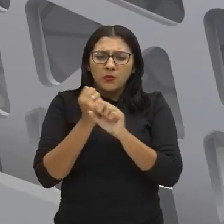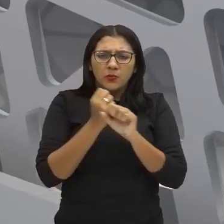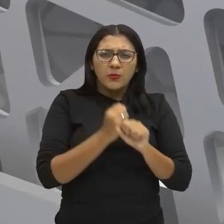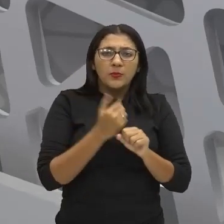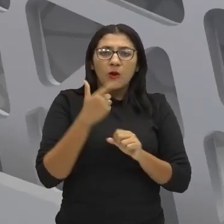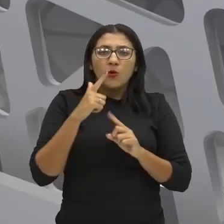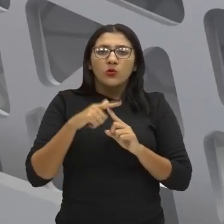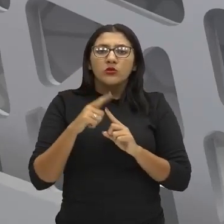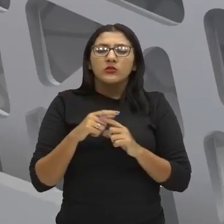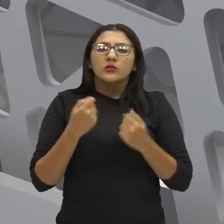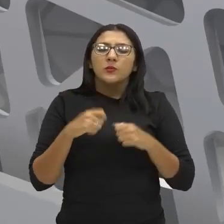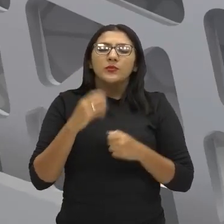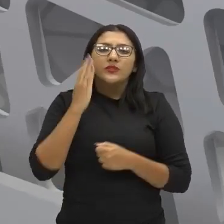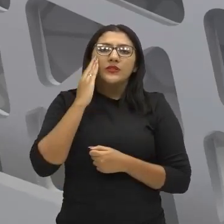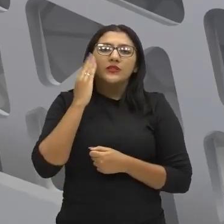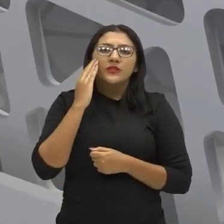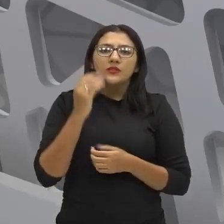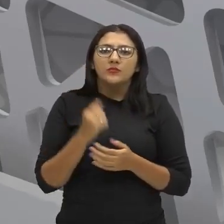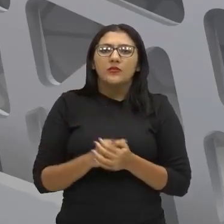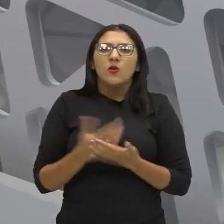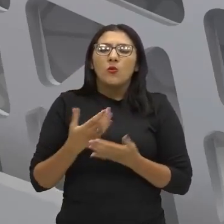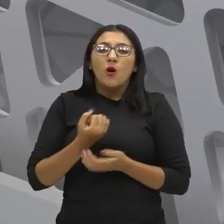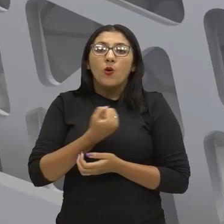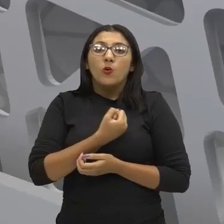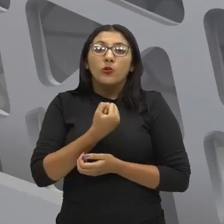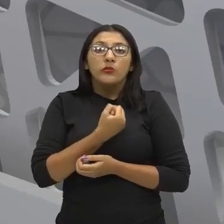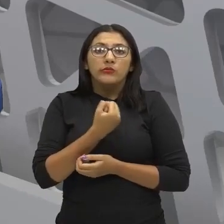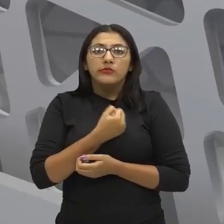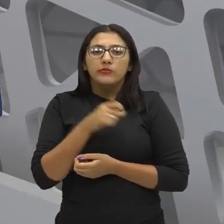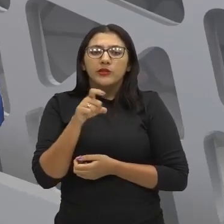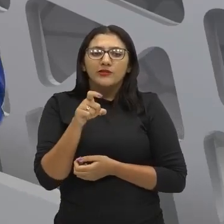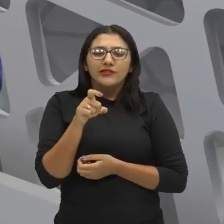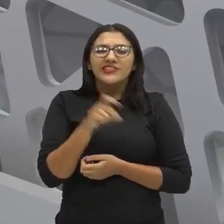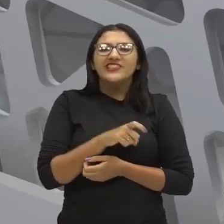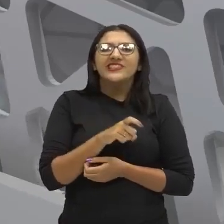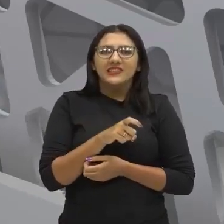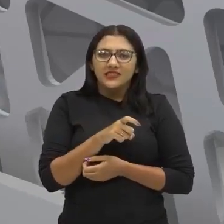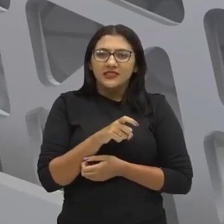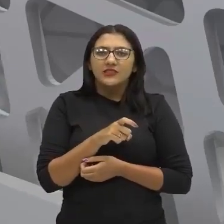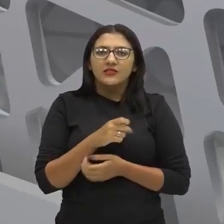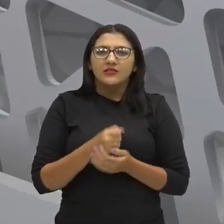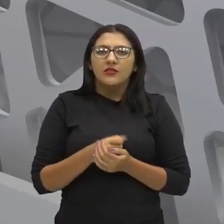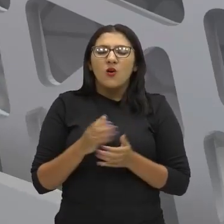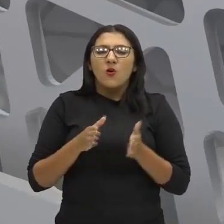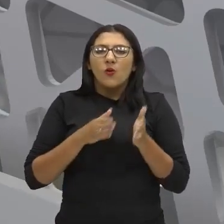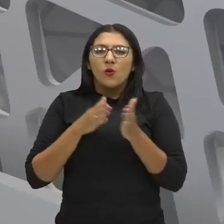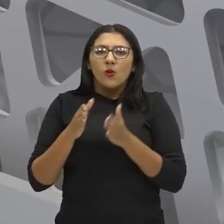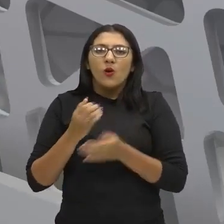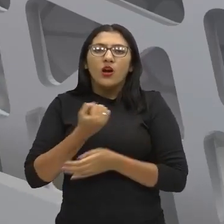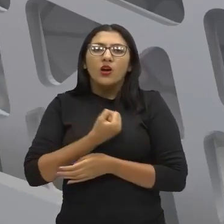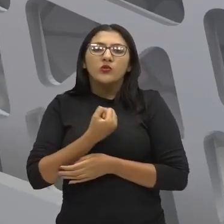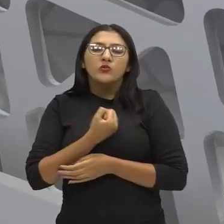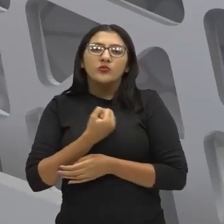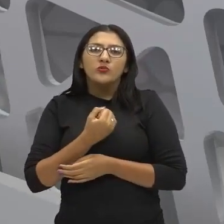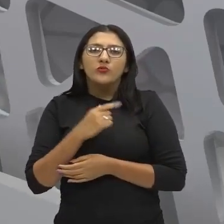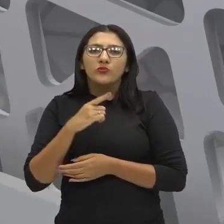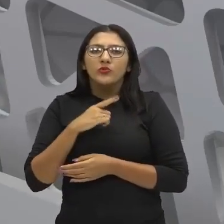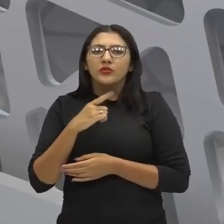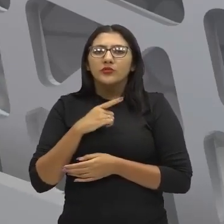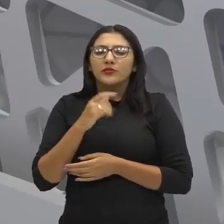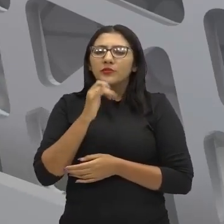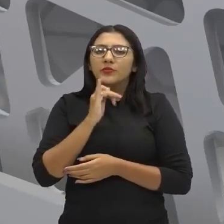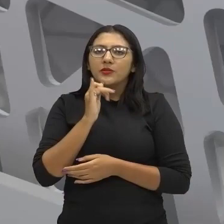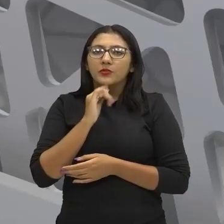saber qual o valor que o x vai assumir, qual o valor que a